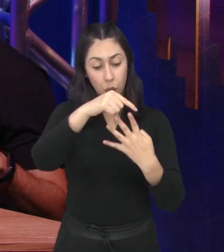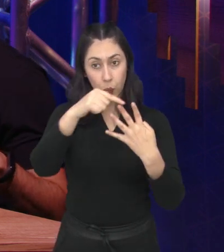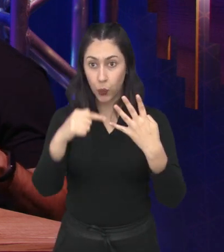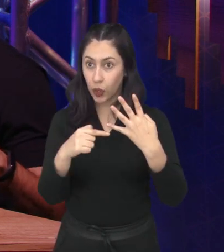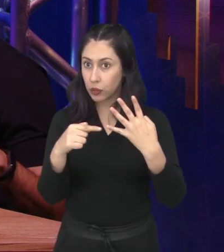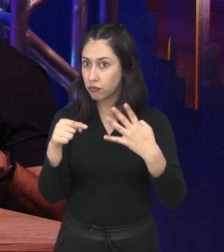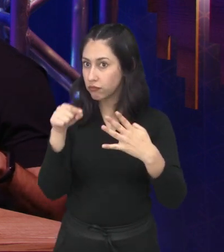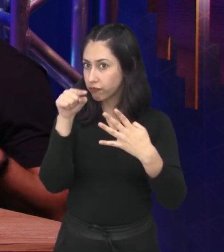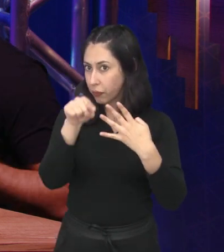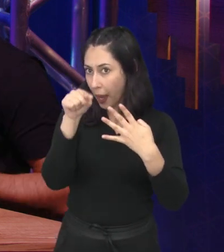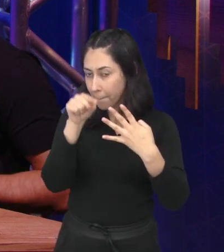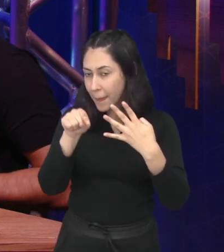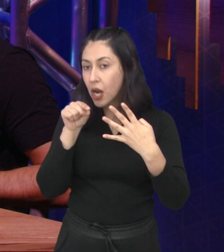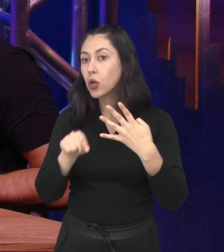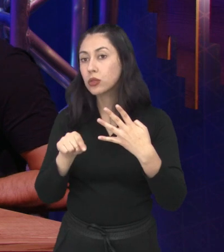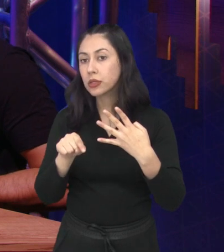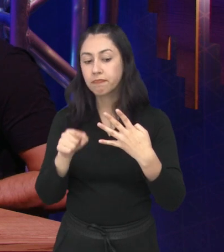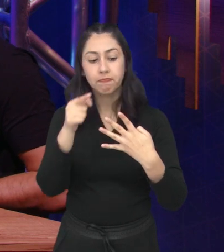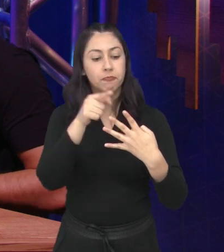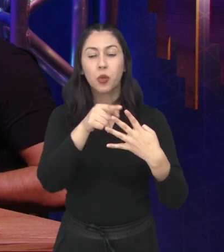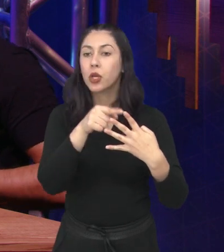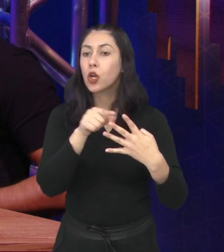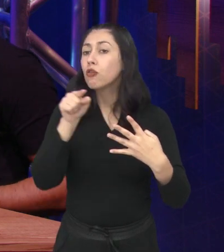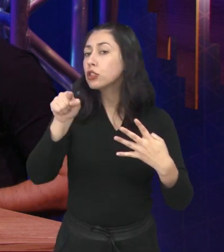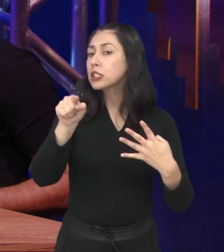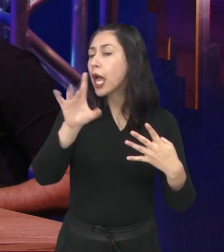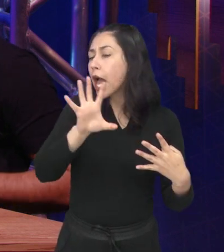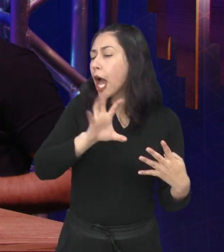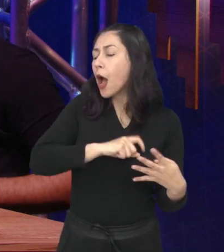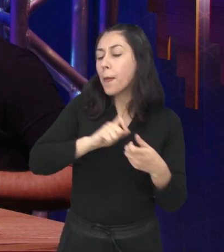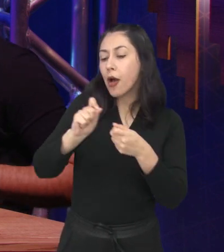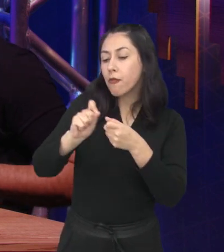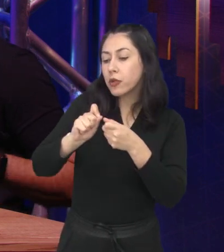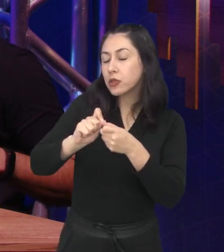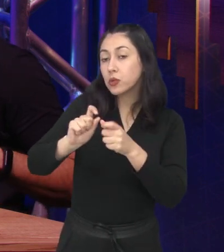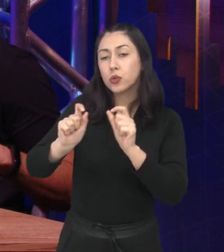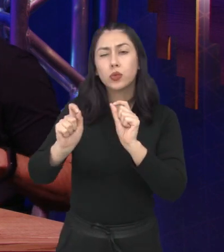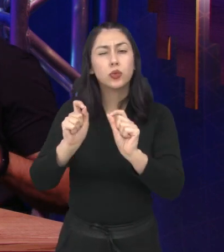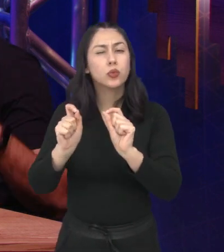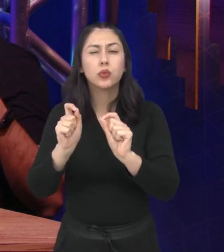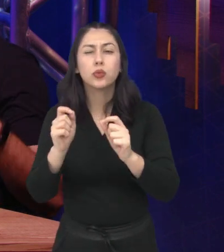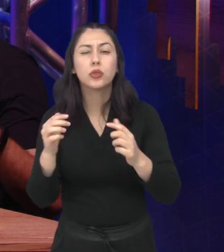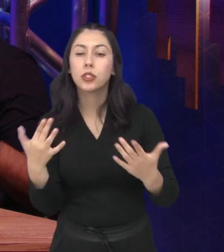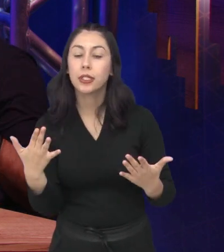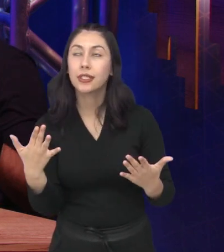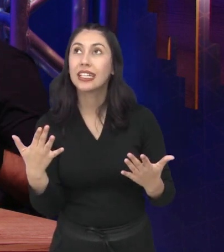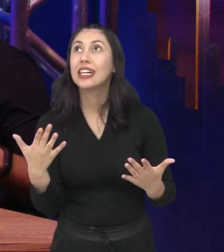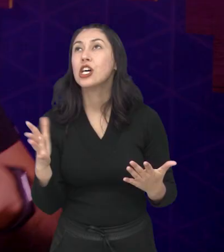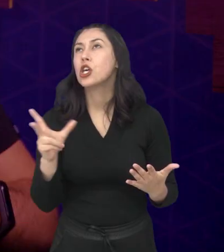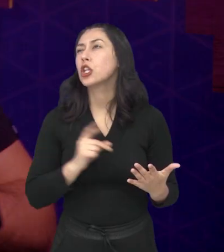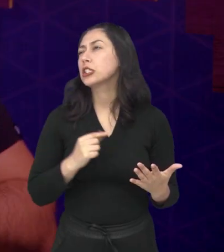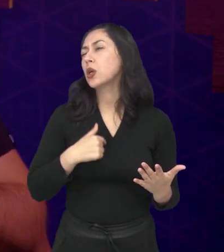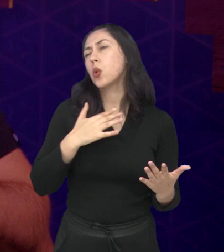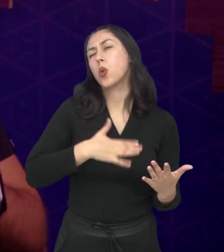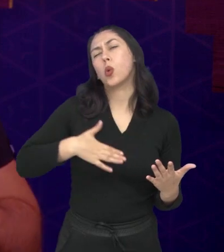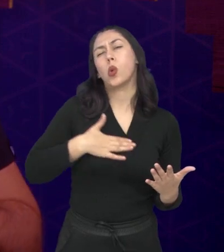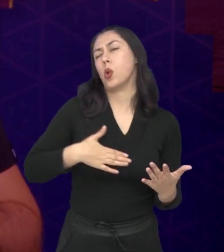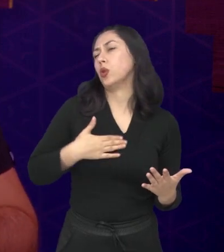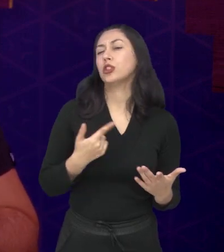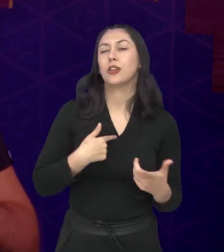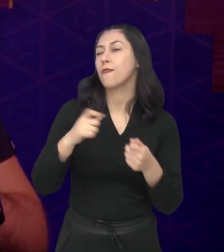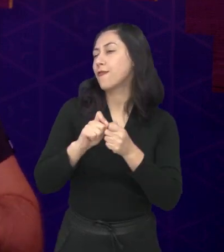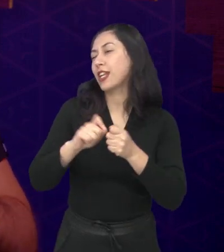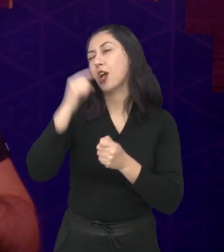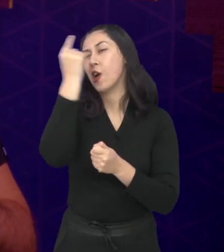que é, primeiro, no que você ama fazer? O que você gosta de fazer, sabe? E você fala, passaria horas fazendo isso, eu acho muito